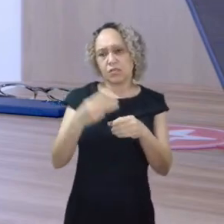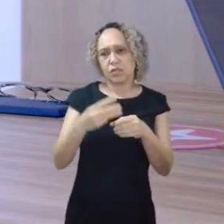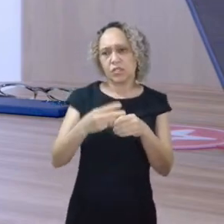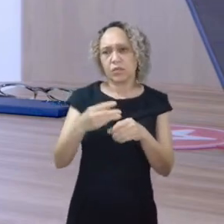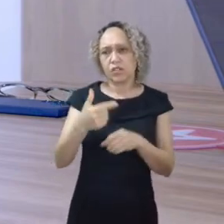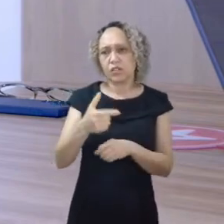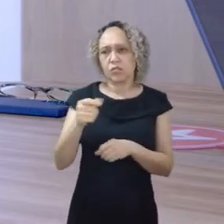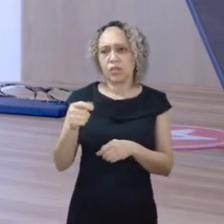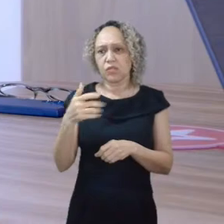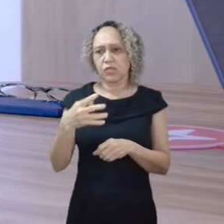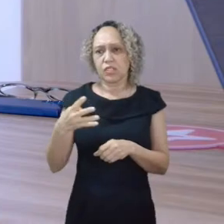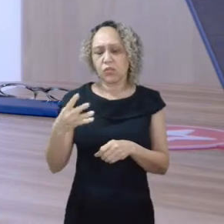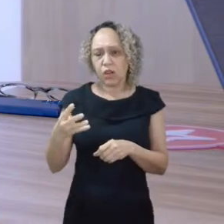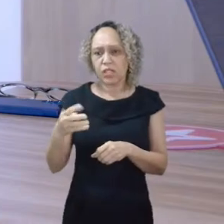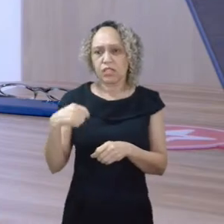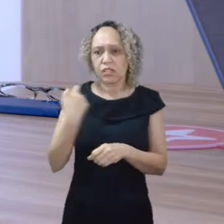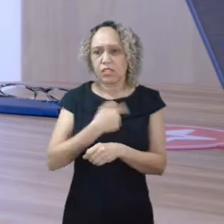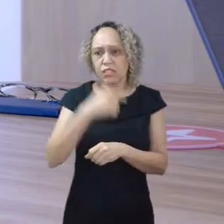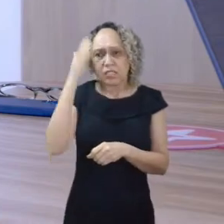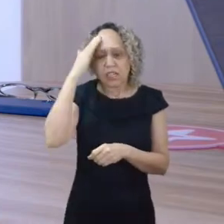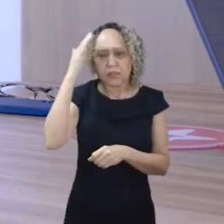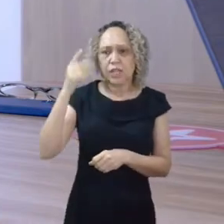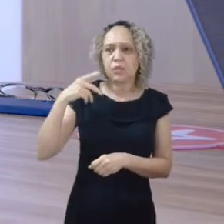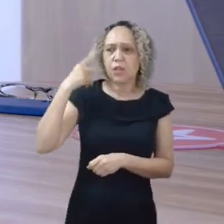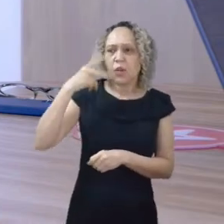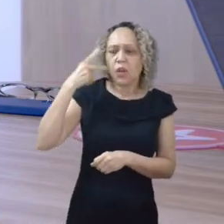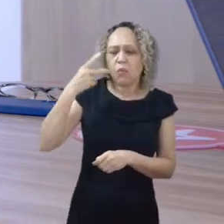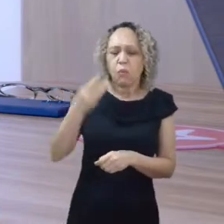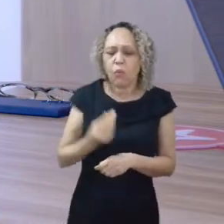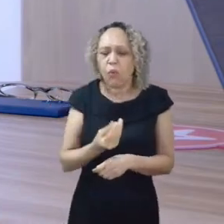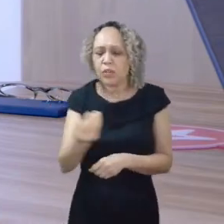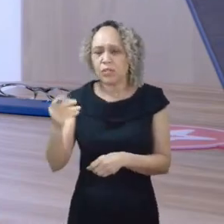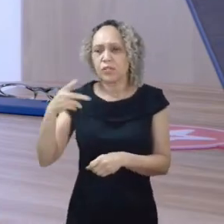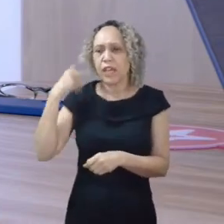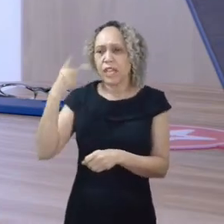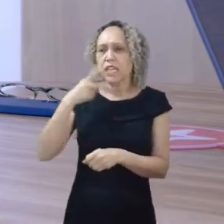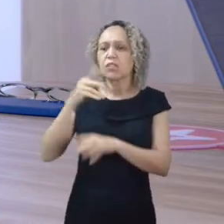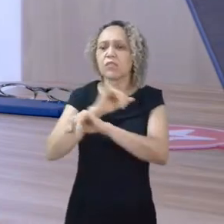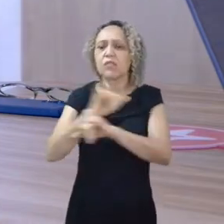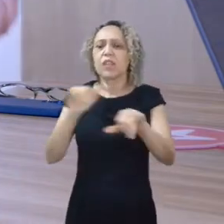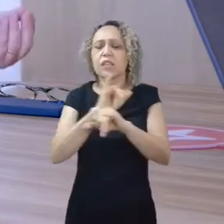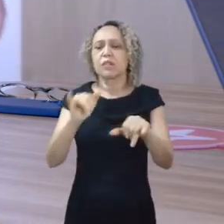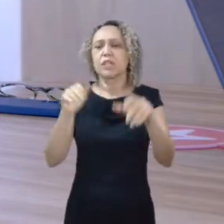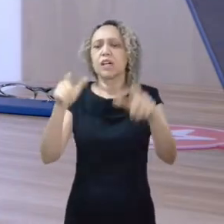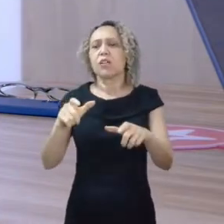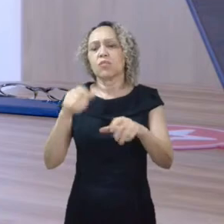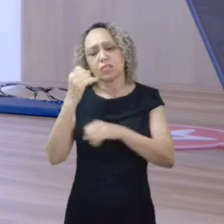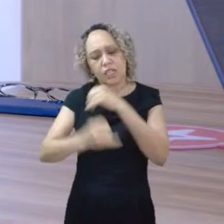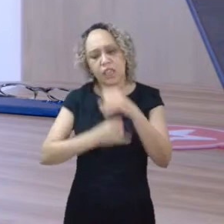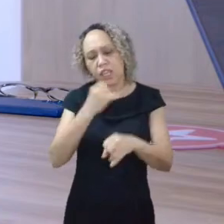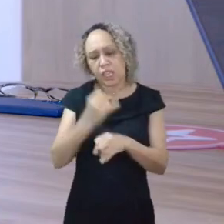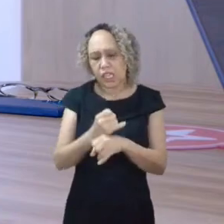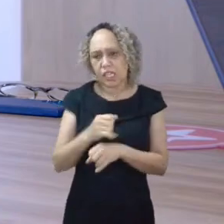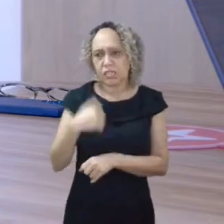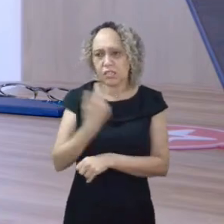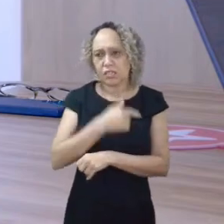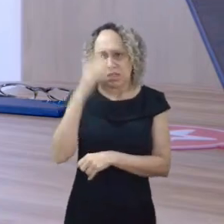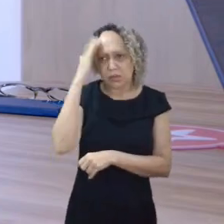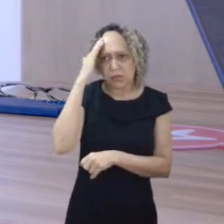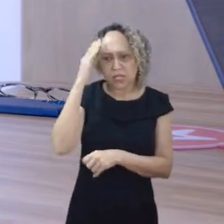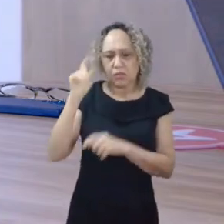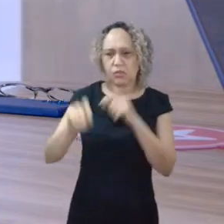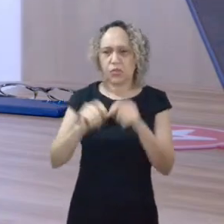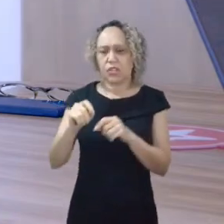fizeram campanha praticamente na internet, porque, de fato, né, a internet traz votos. E muitas vezes um vereador que precisa ali num município pequeno de